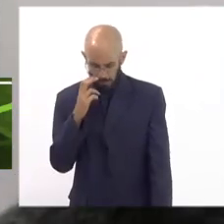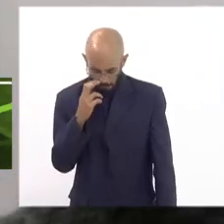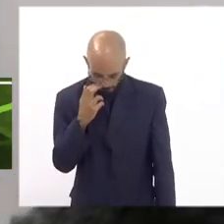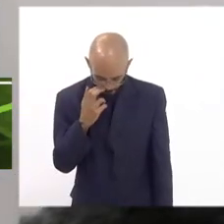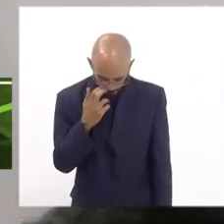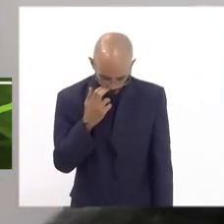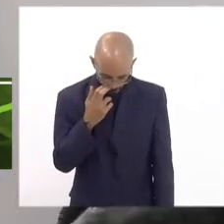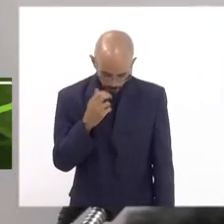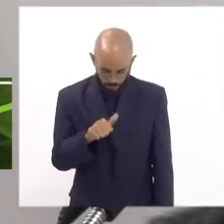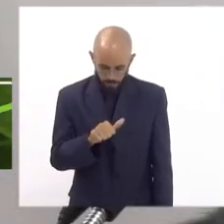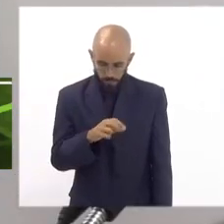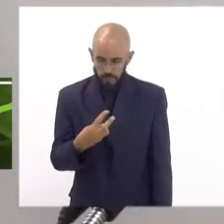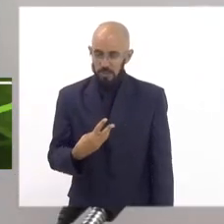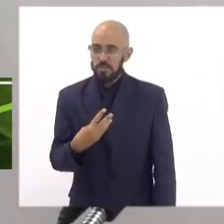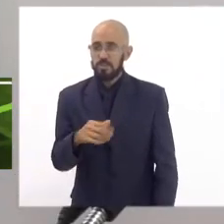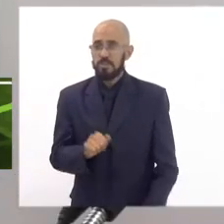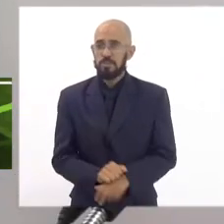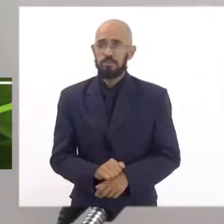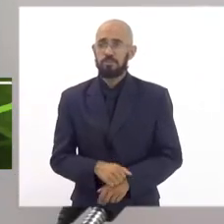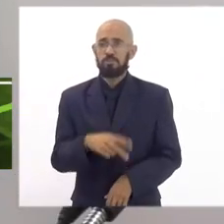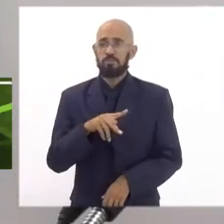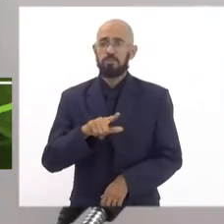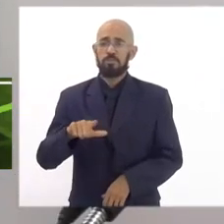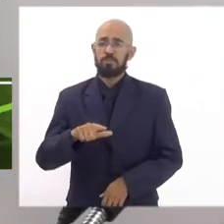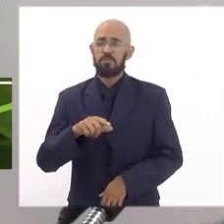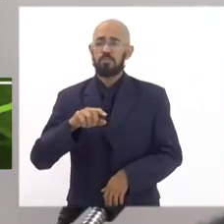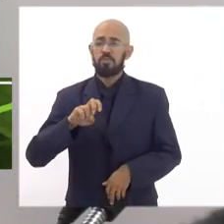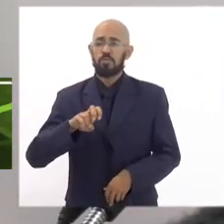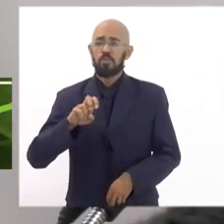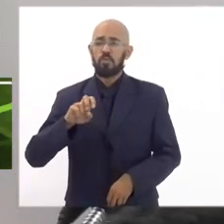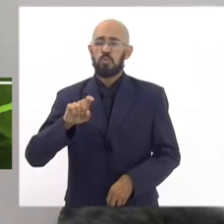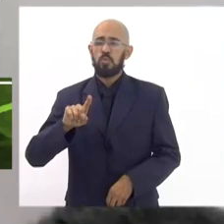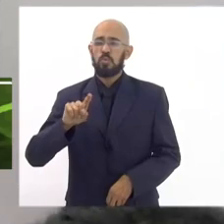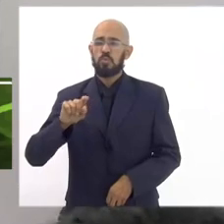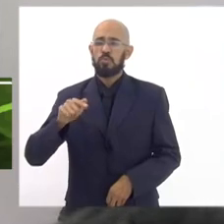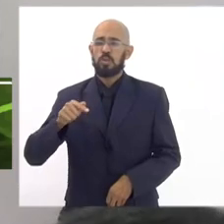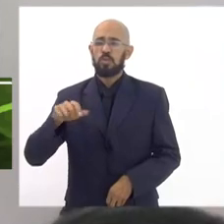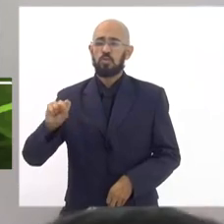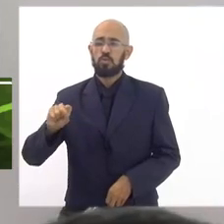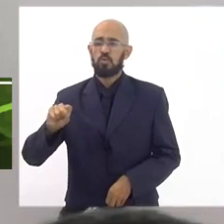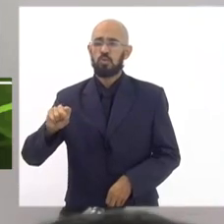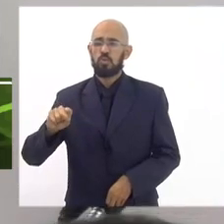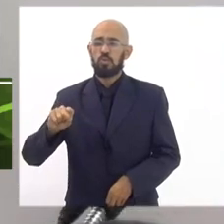13 da pauta. Prejudique. Projeto de lei 5178-2021, autoria do deputado Atila Nunes.